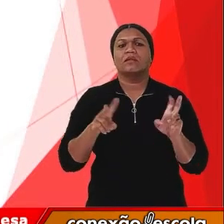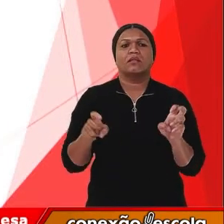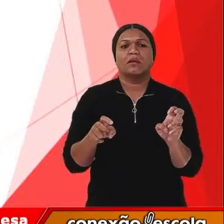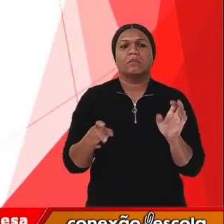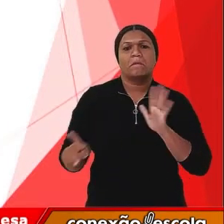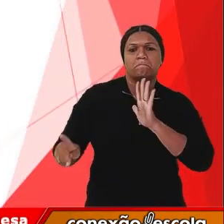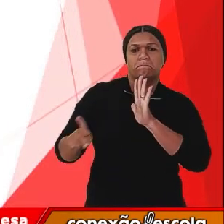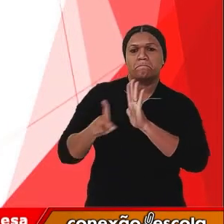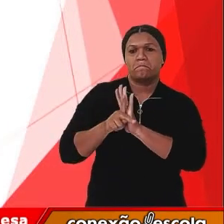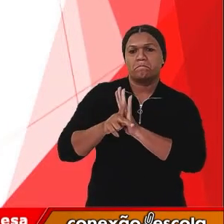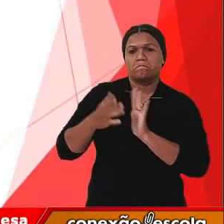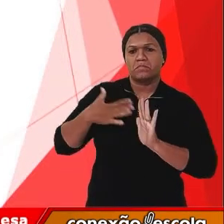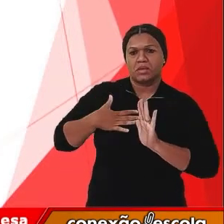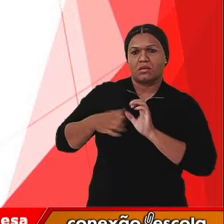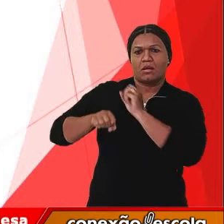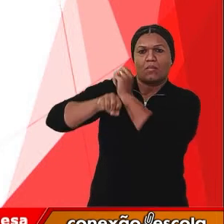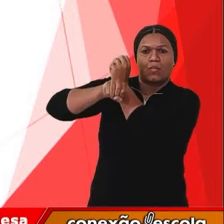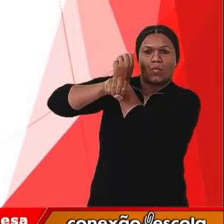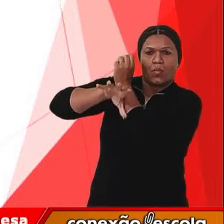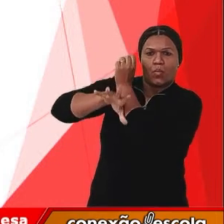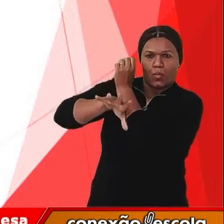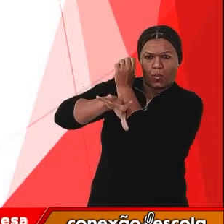minha sombra